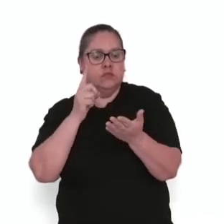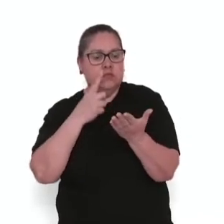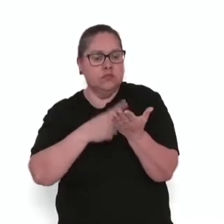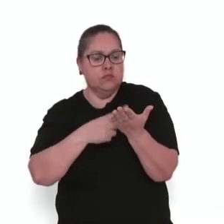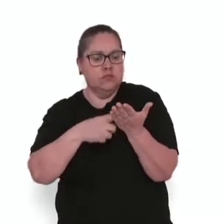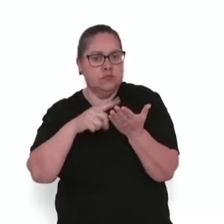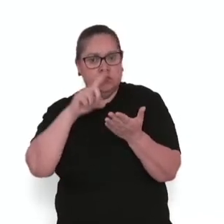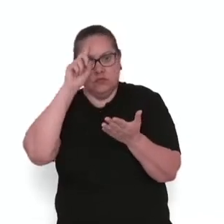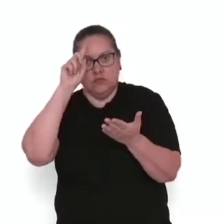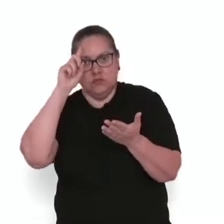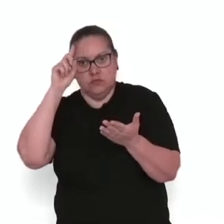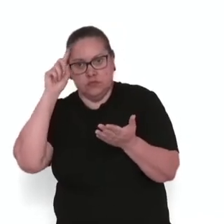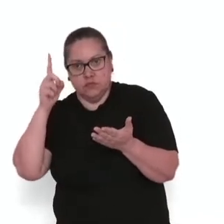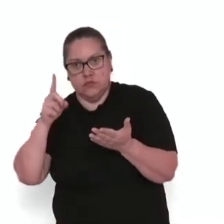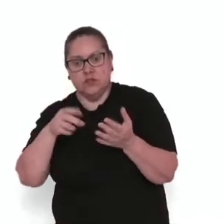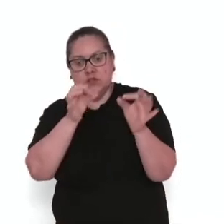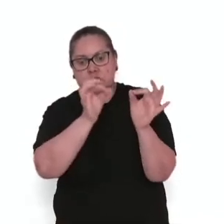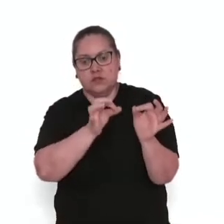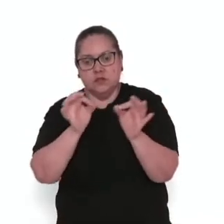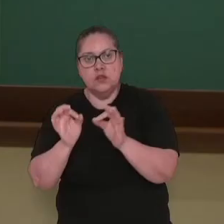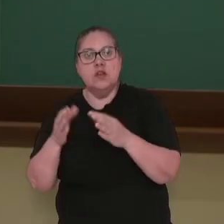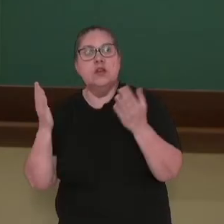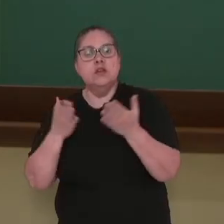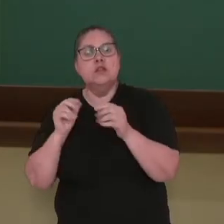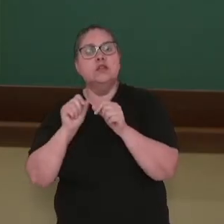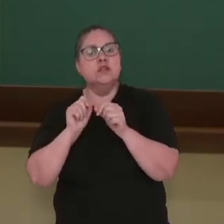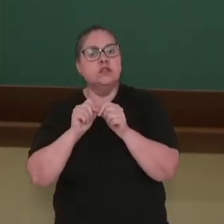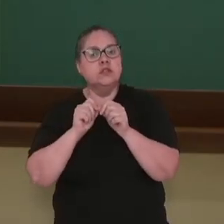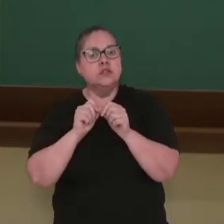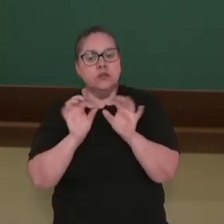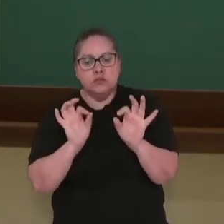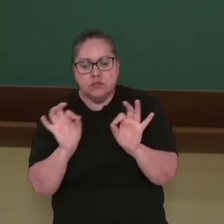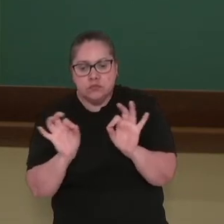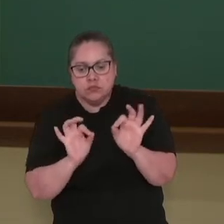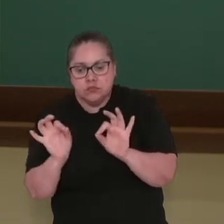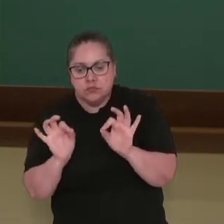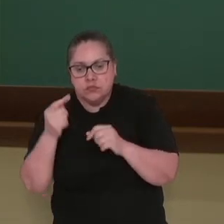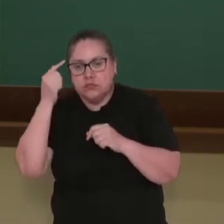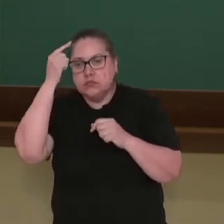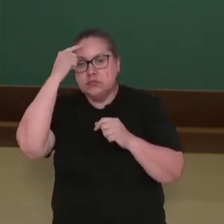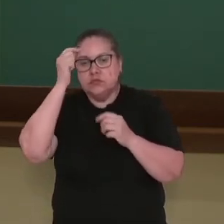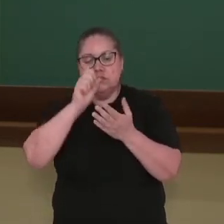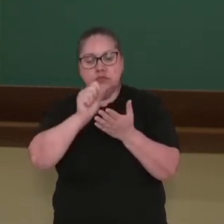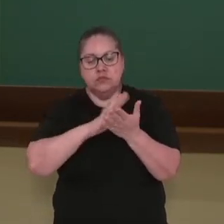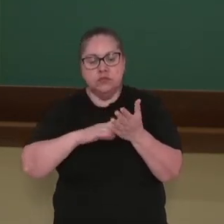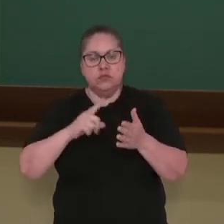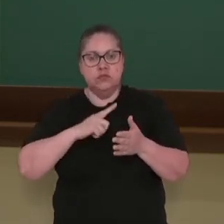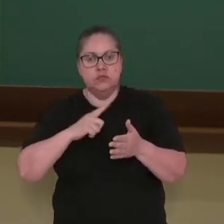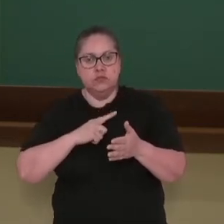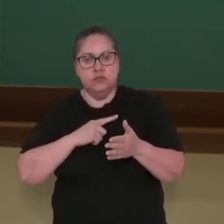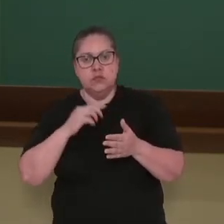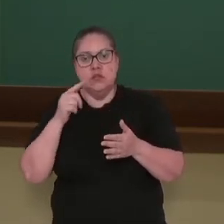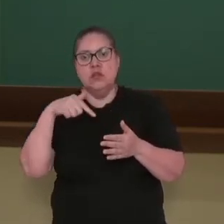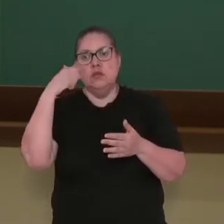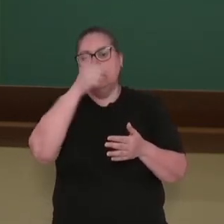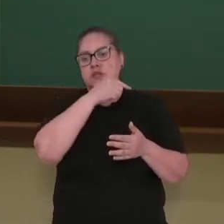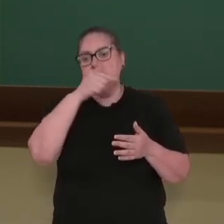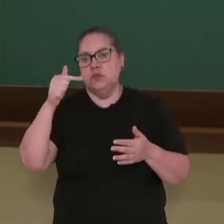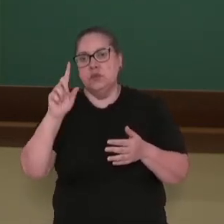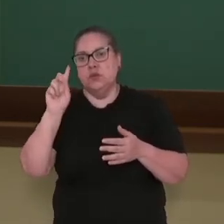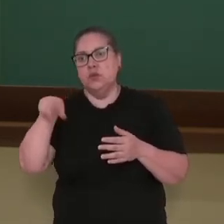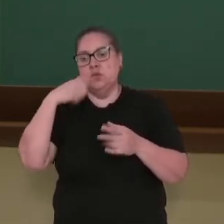impulso, né? Agir por impulso é irresponsabilidade. Administre o seu tempo, seja organizado,